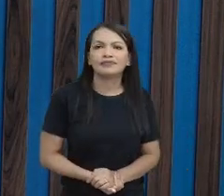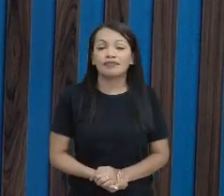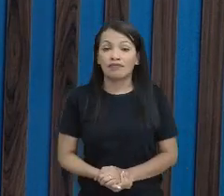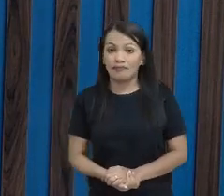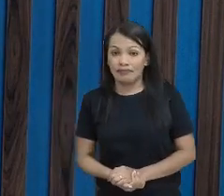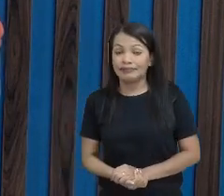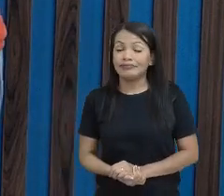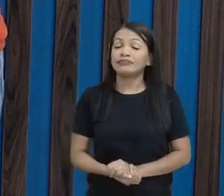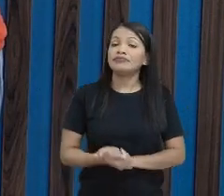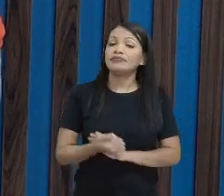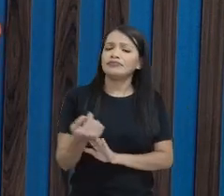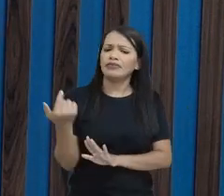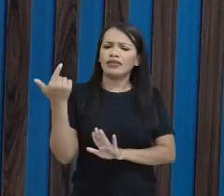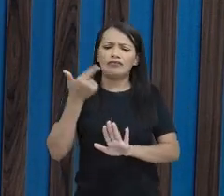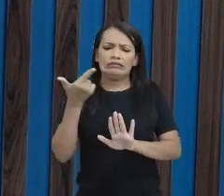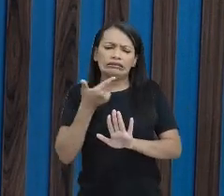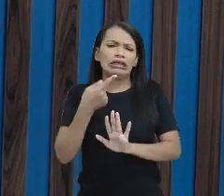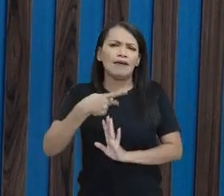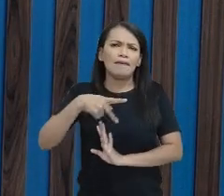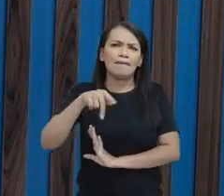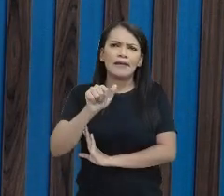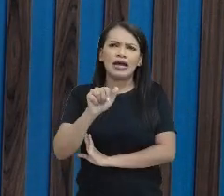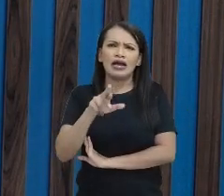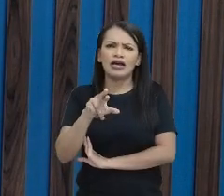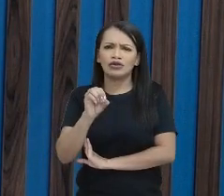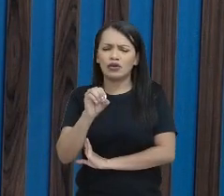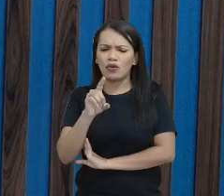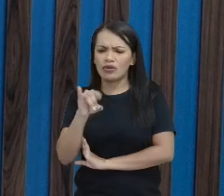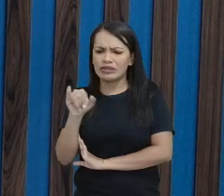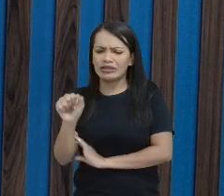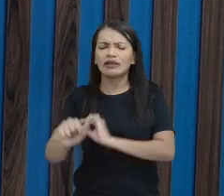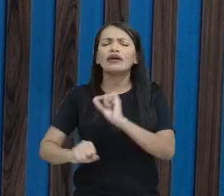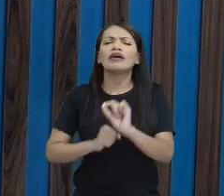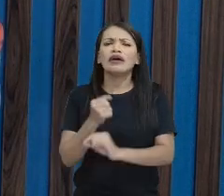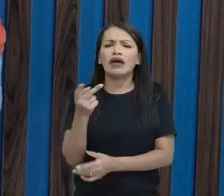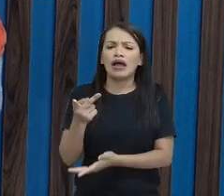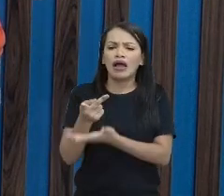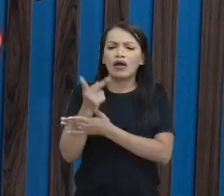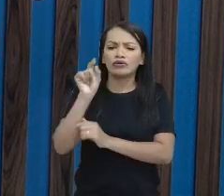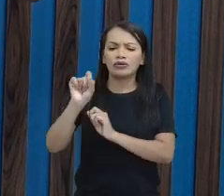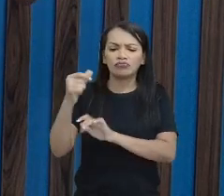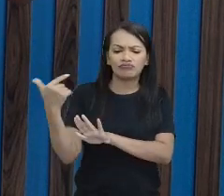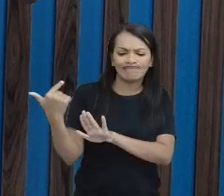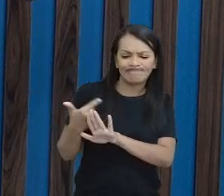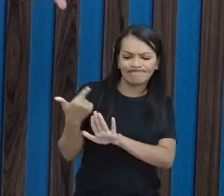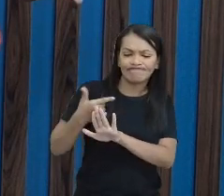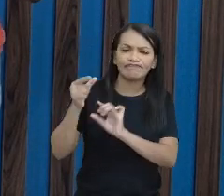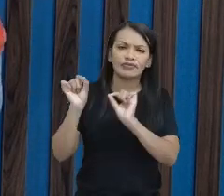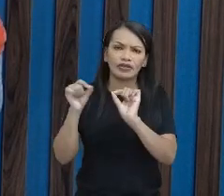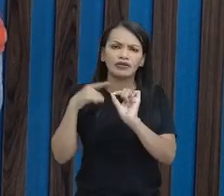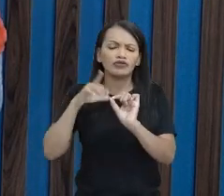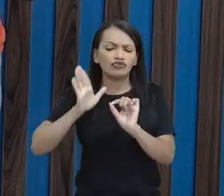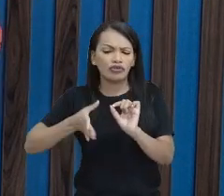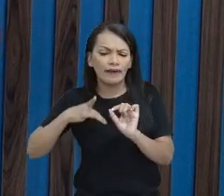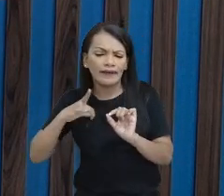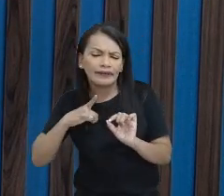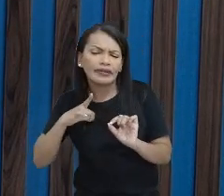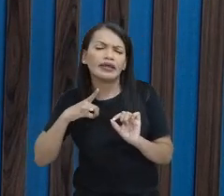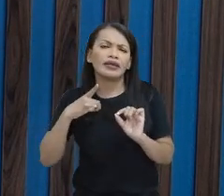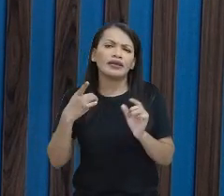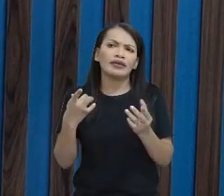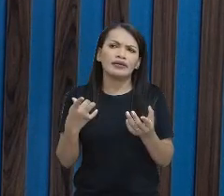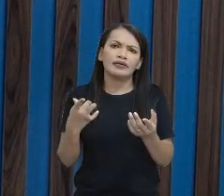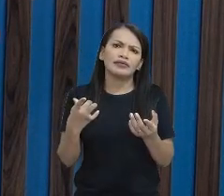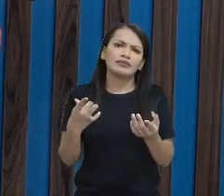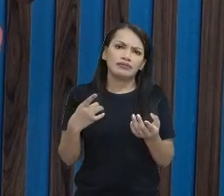paródia acontece a reformulação de um texto. Entretanto, o autor usa uma base do discurso já existente e opõe-se a